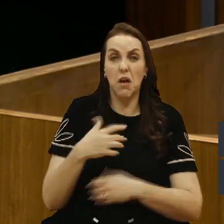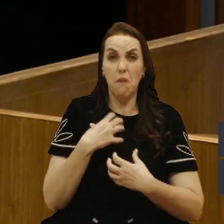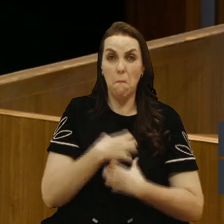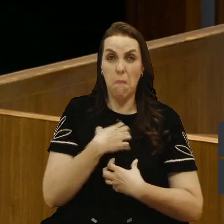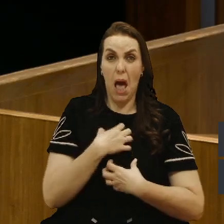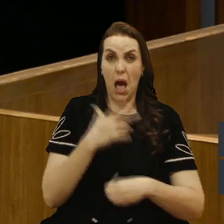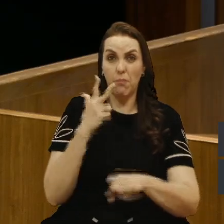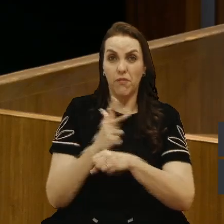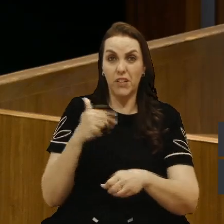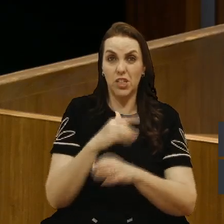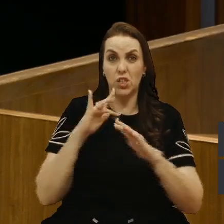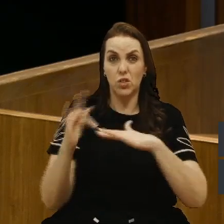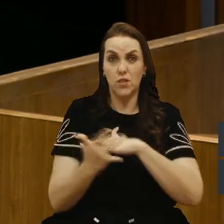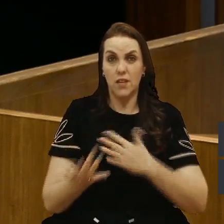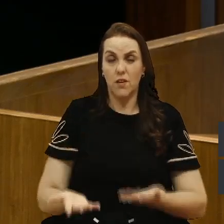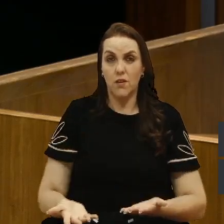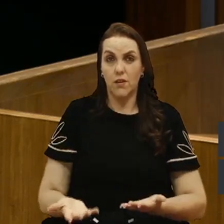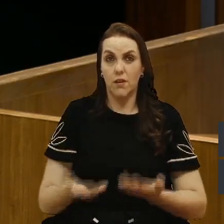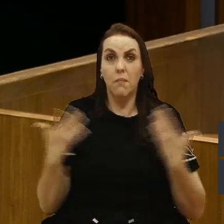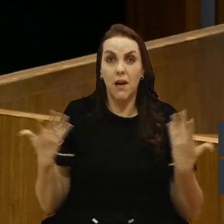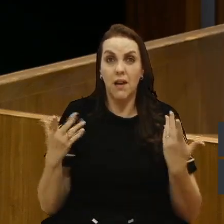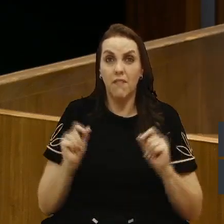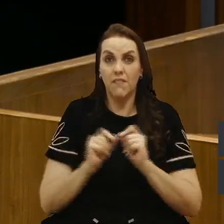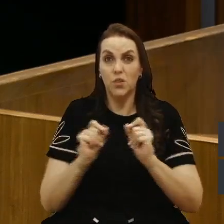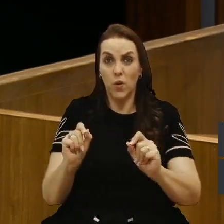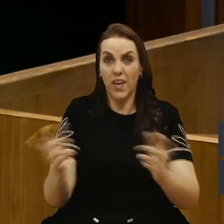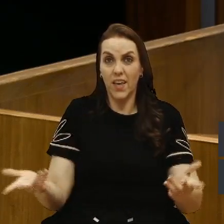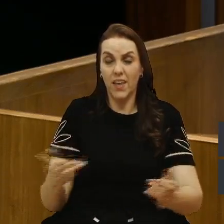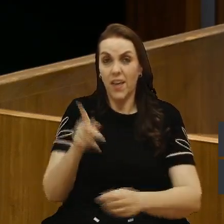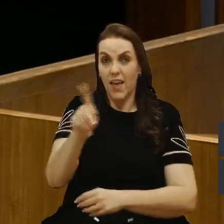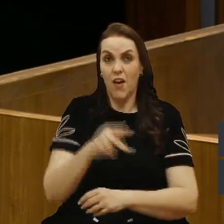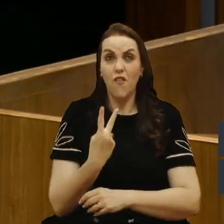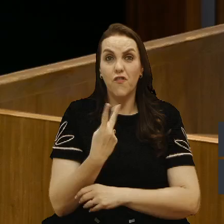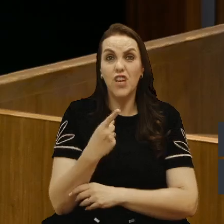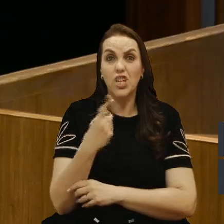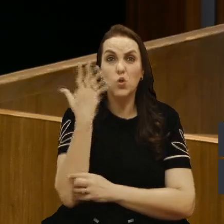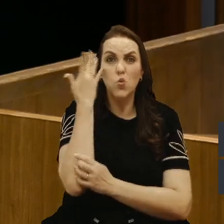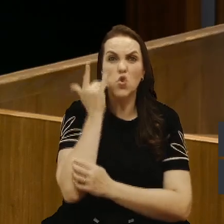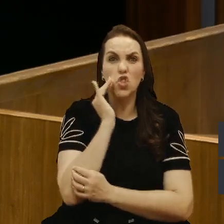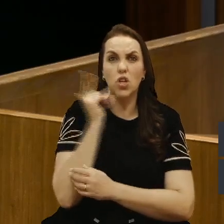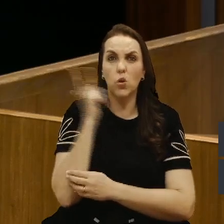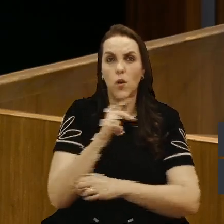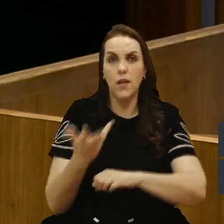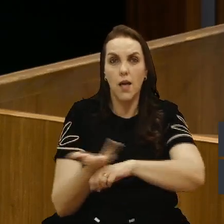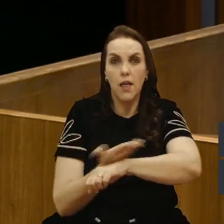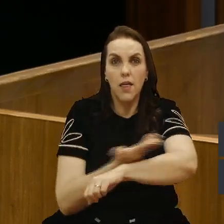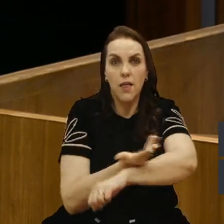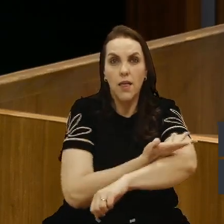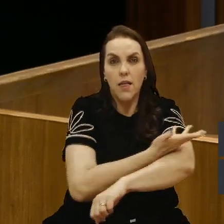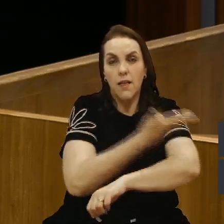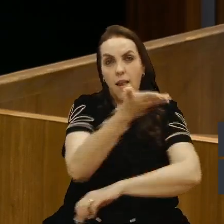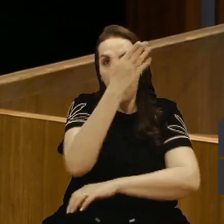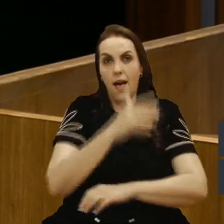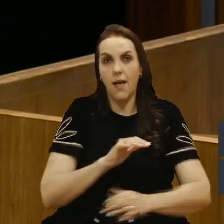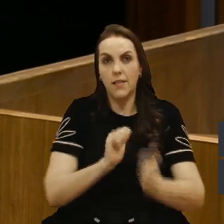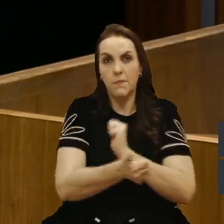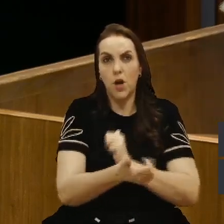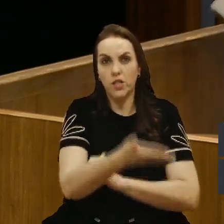com o vídeo que foi para a rede social. Mas, cara, 21 dias eles não conseguiram cortar o mato do complexo